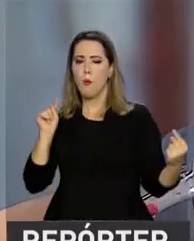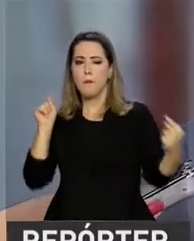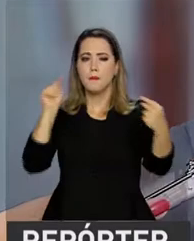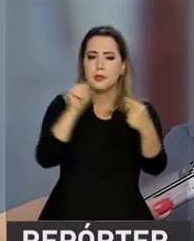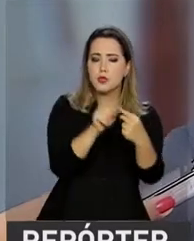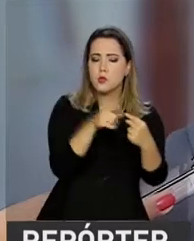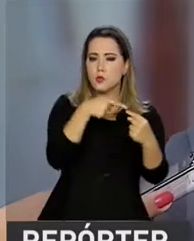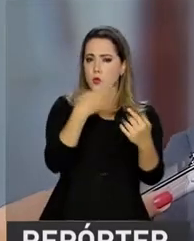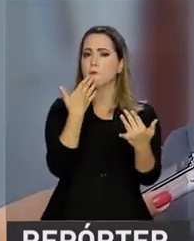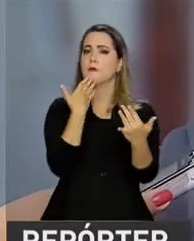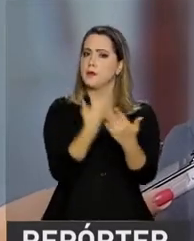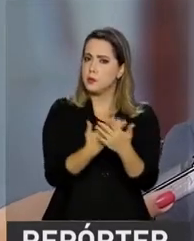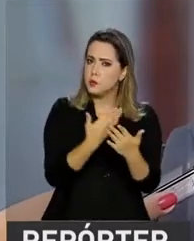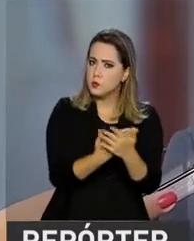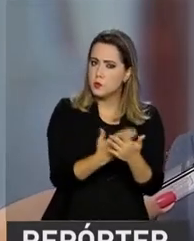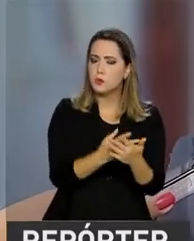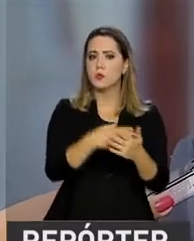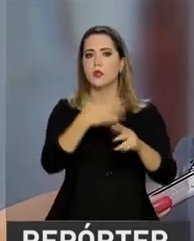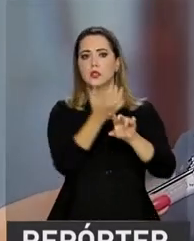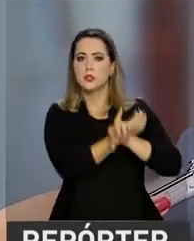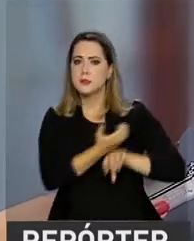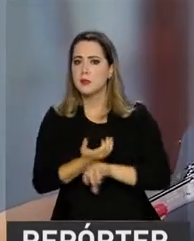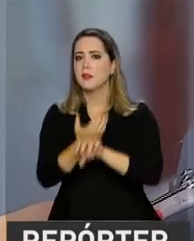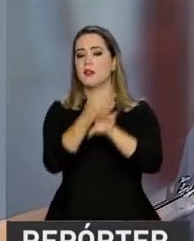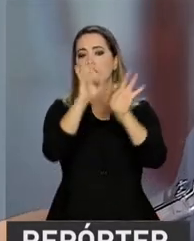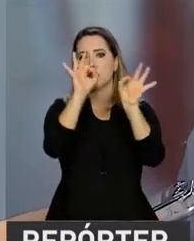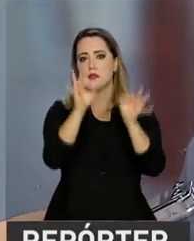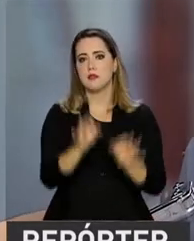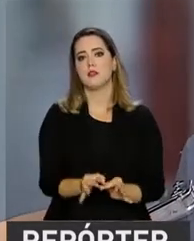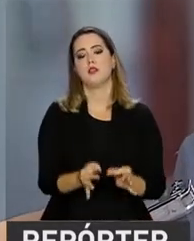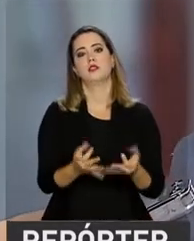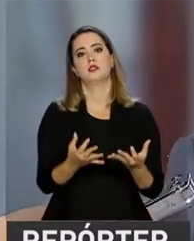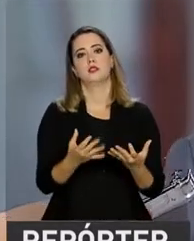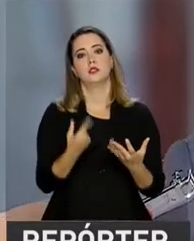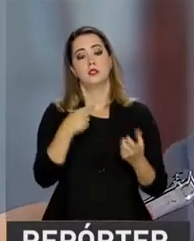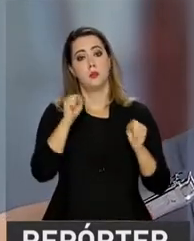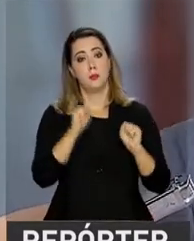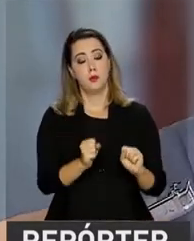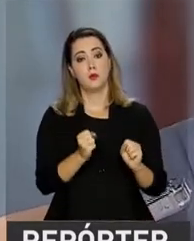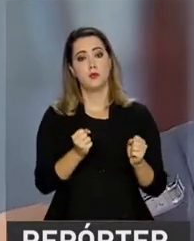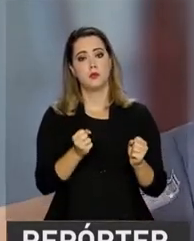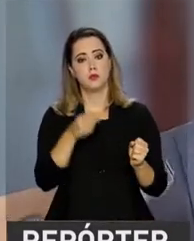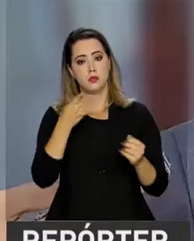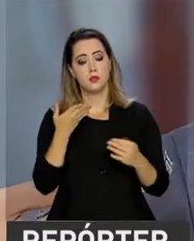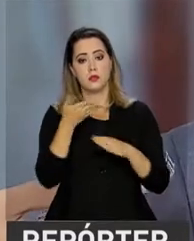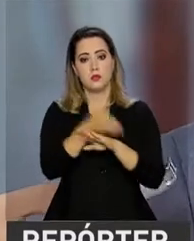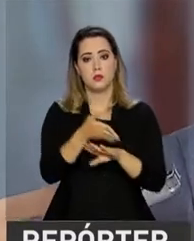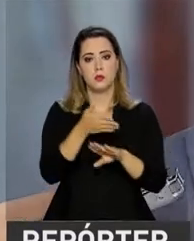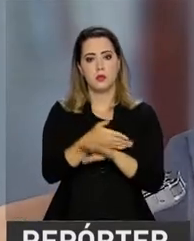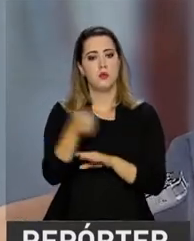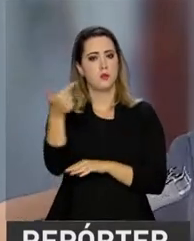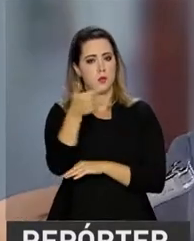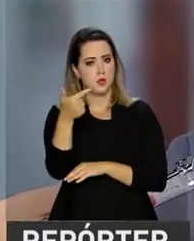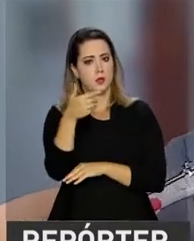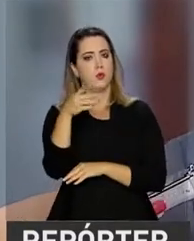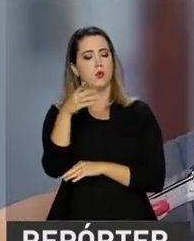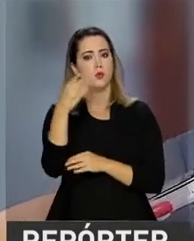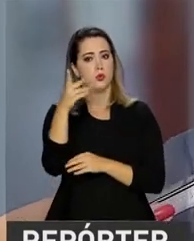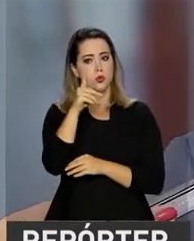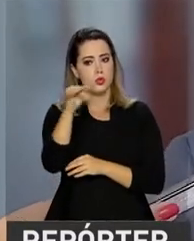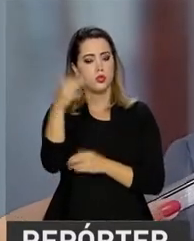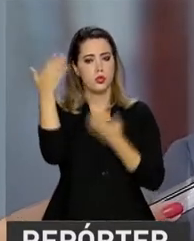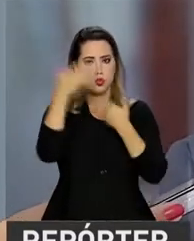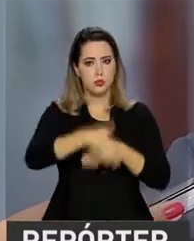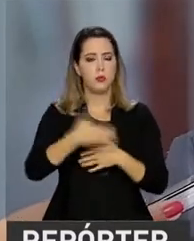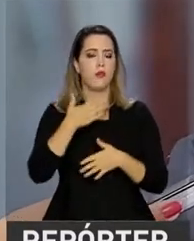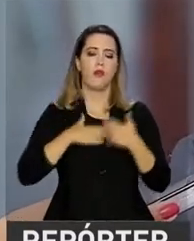revisando as os conteúdos e que possam e prá 2ª etapa da aplicação do enem